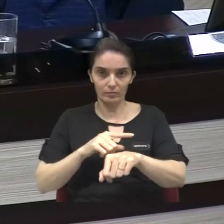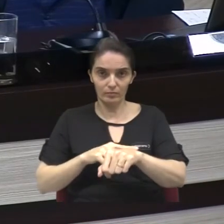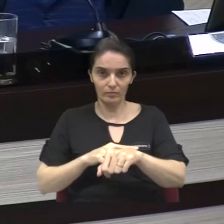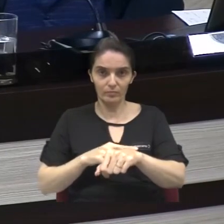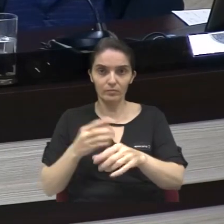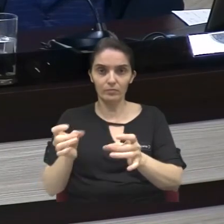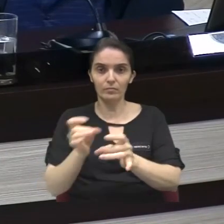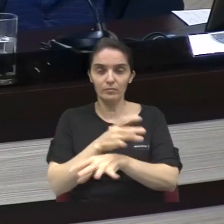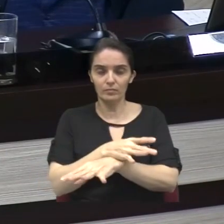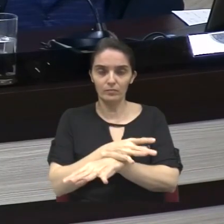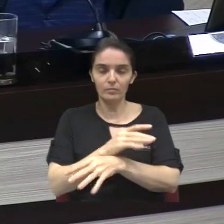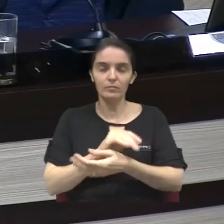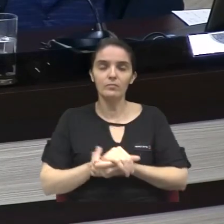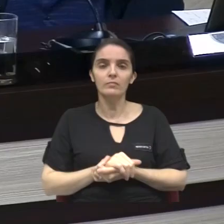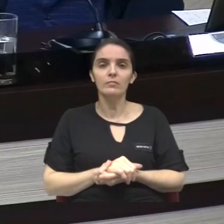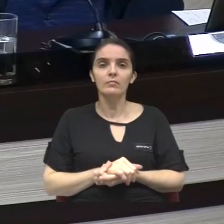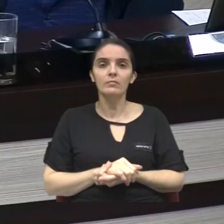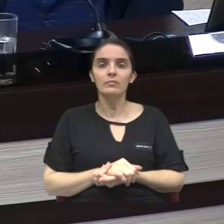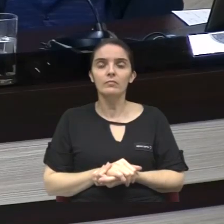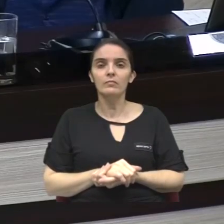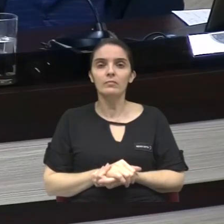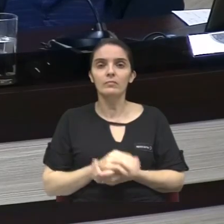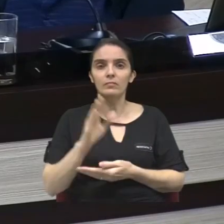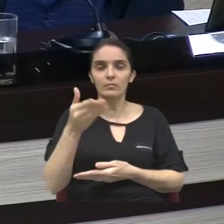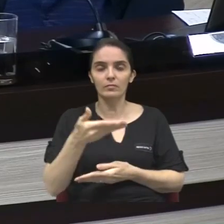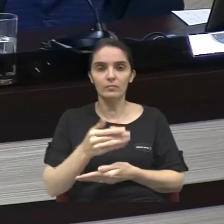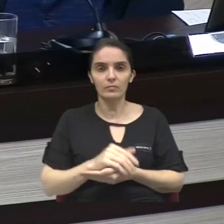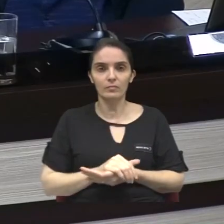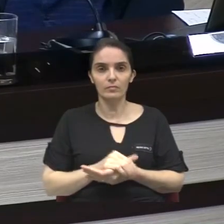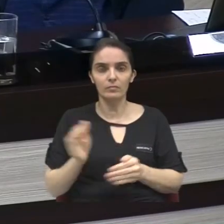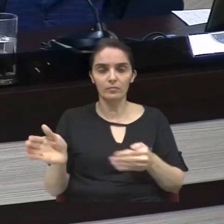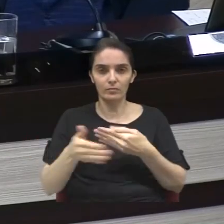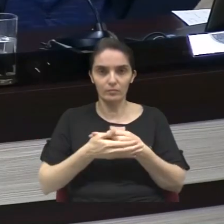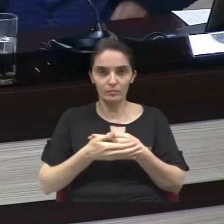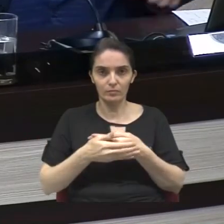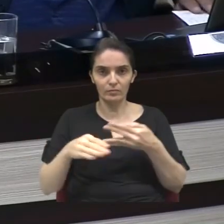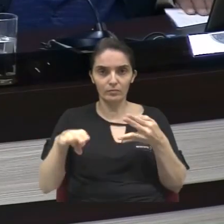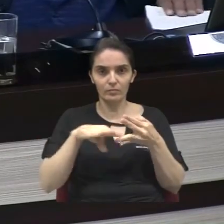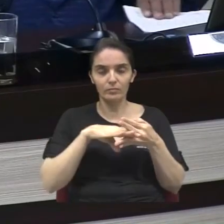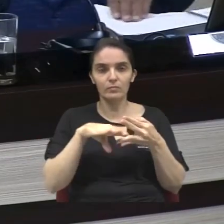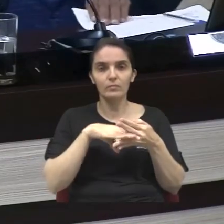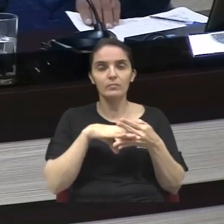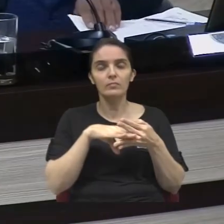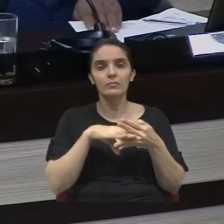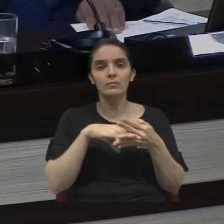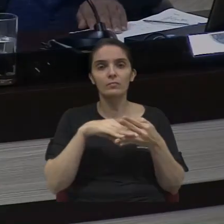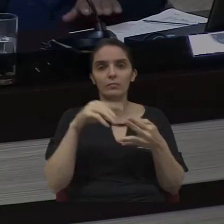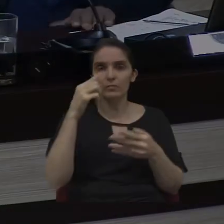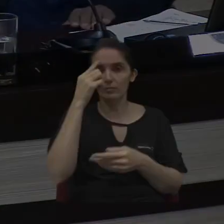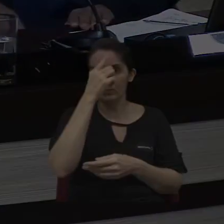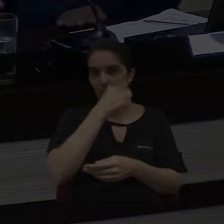19h34, eu declaro o expediente encerrado e intervalo regimental de 30 minutos.